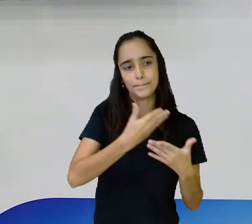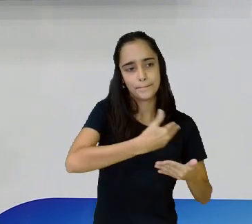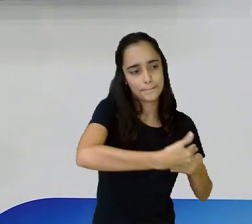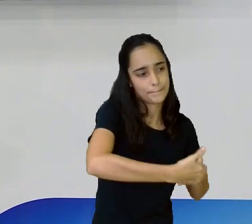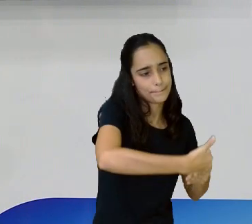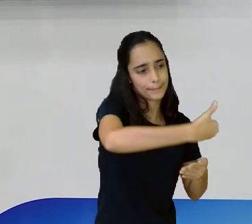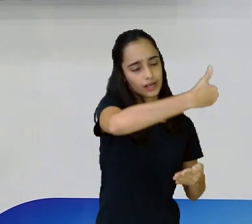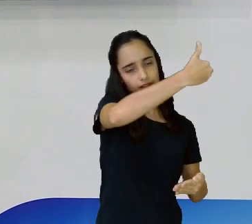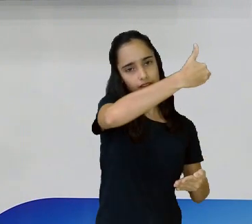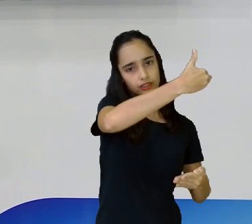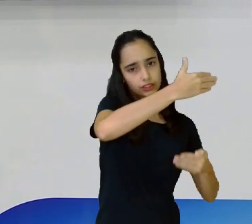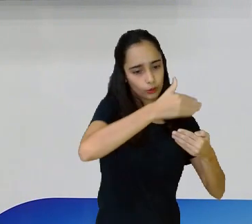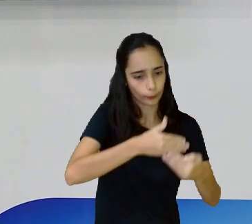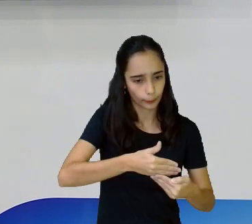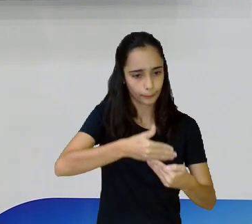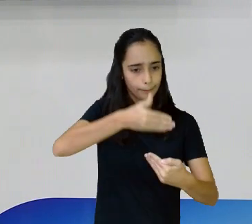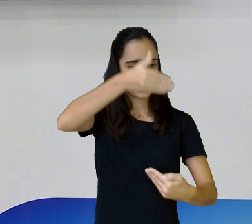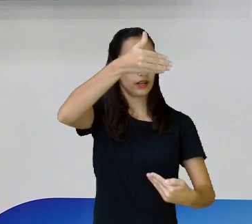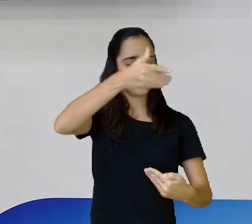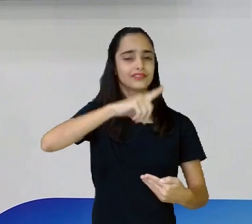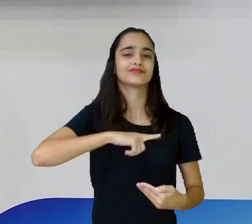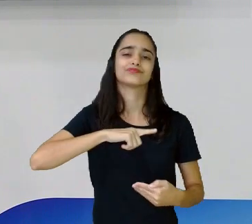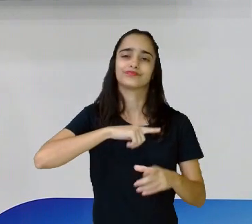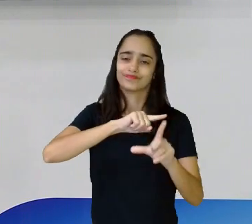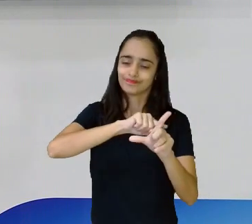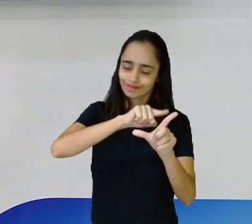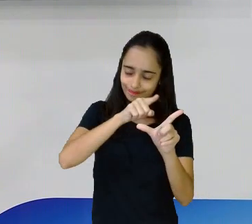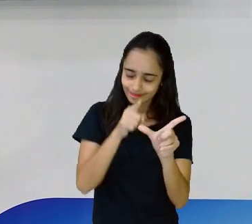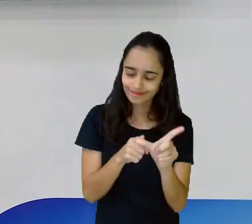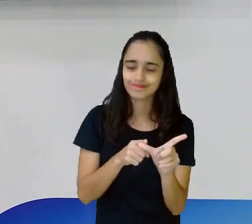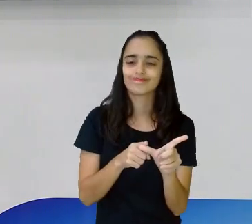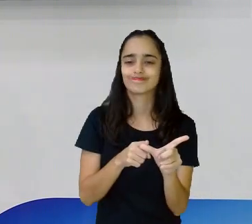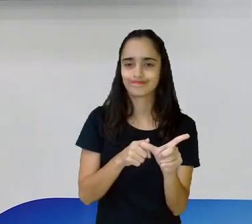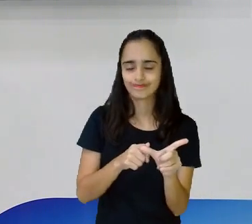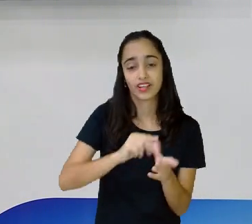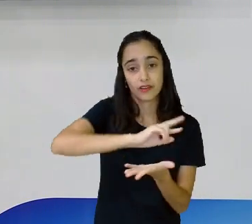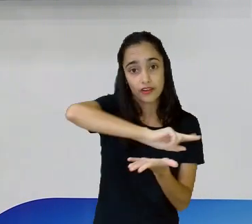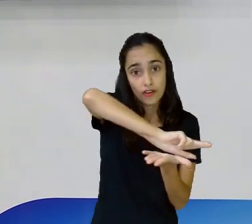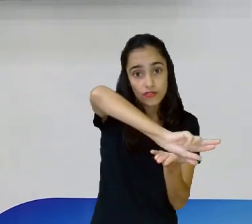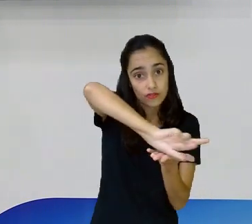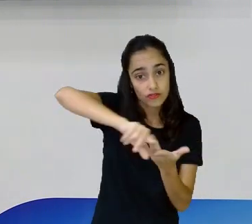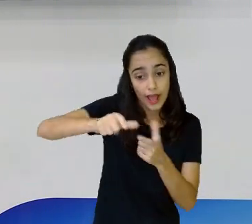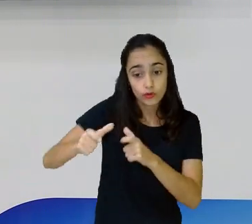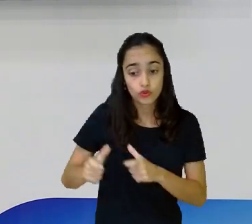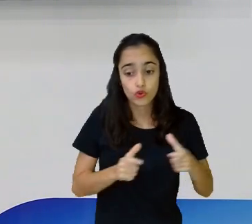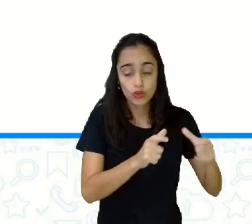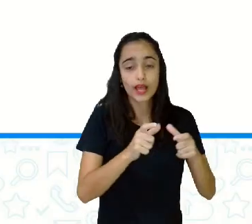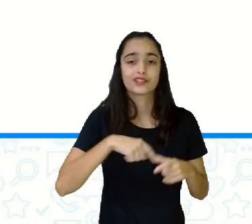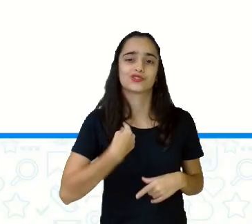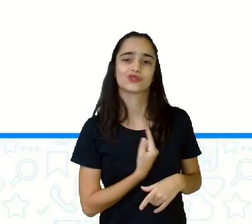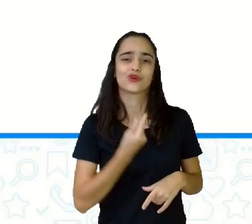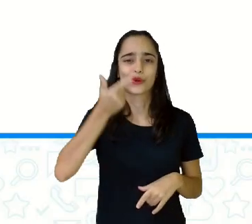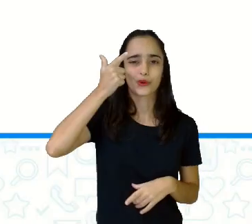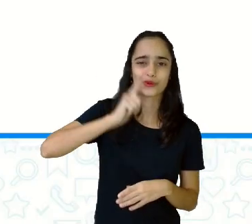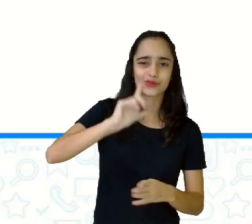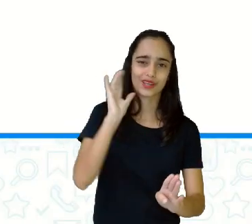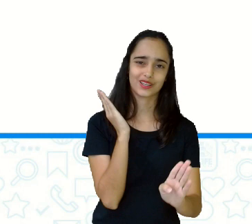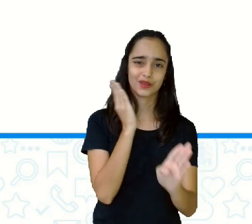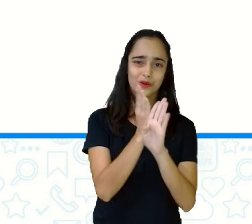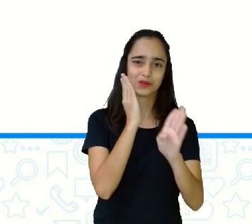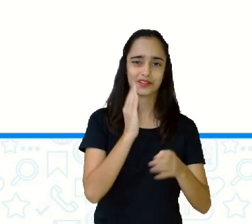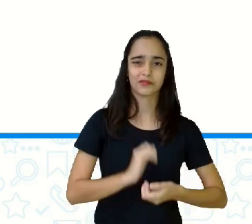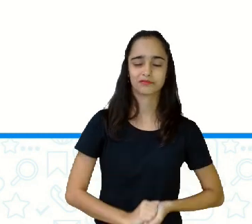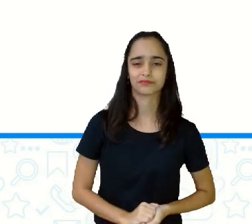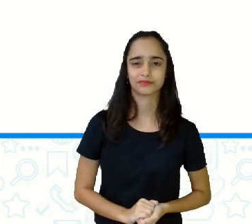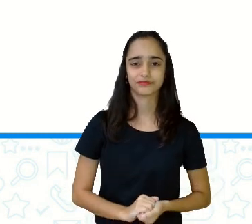outra, ângulo reto. Em vários lugares a gente consegue encontrar esse ângulo.